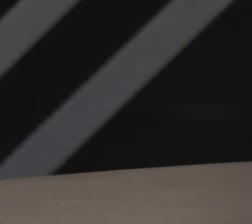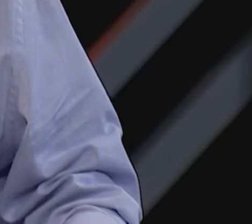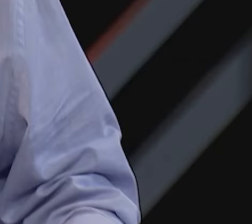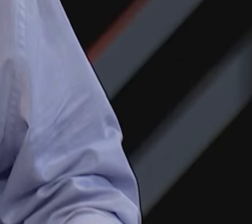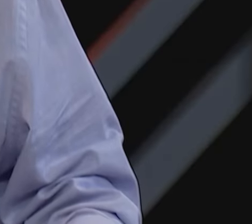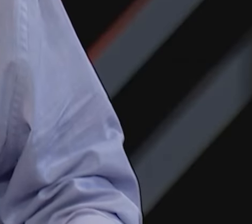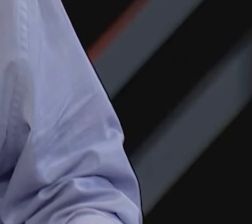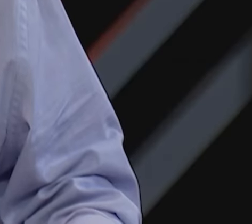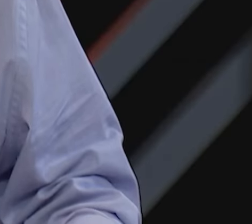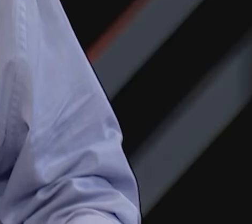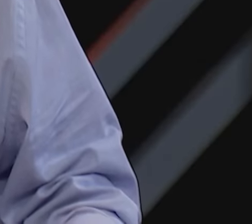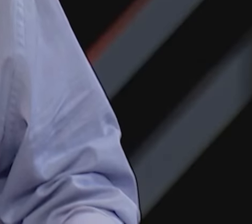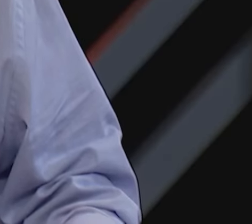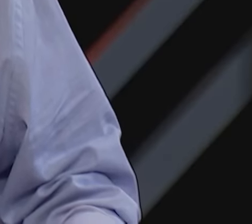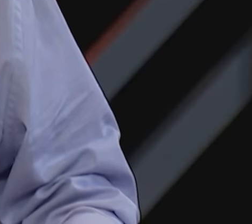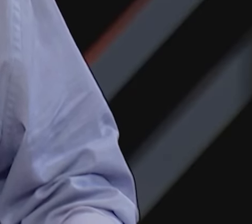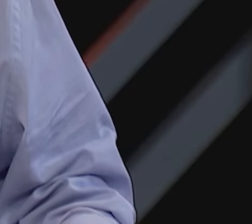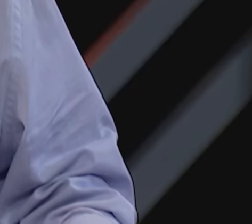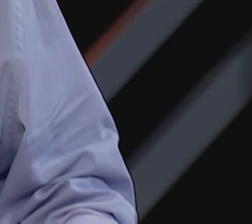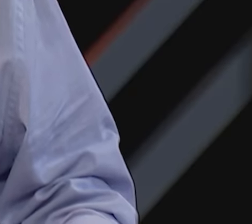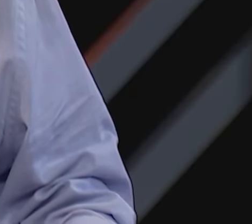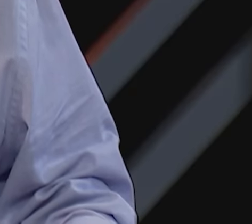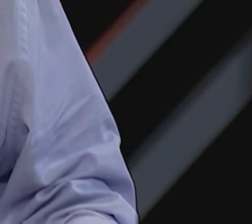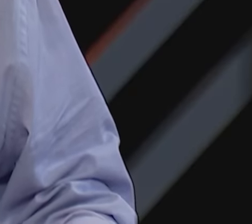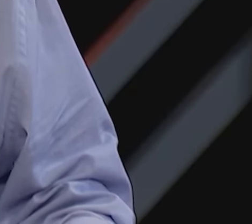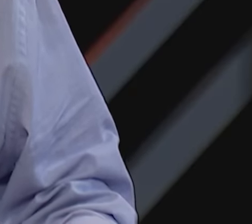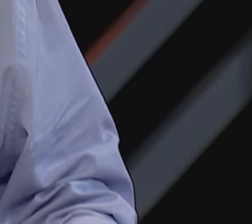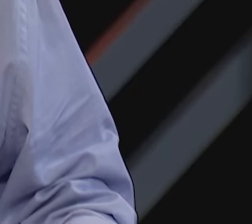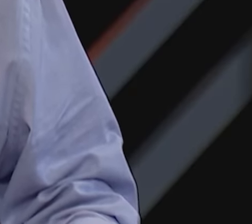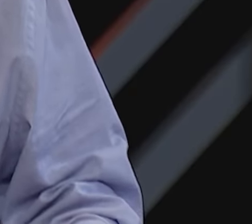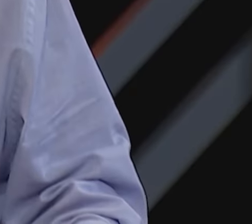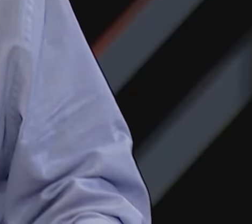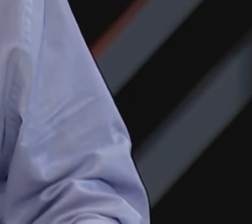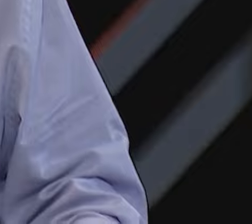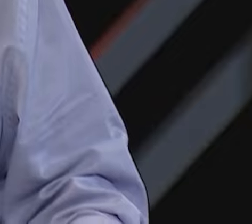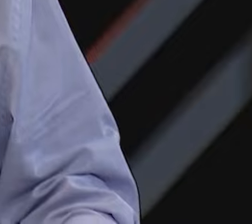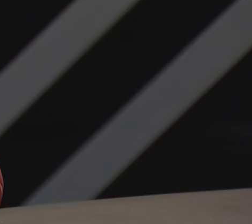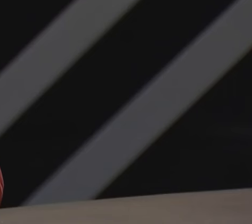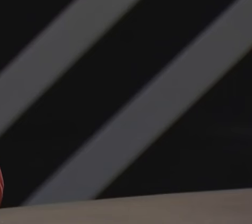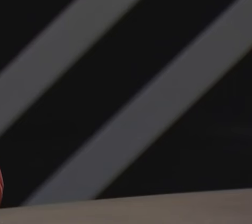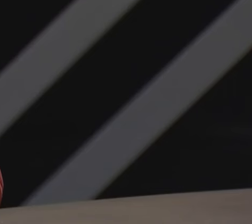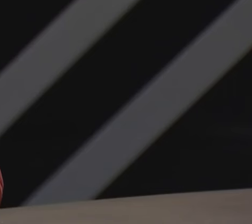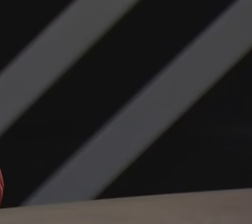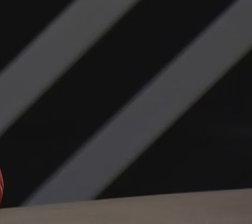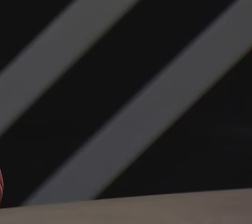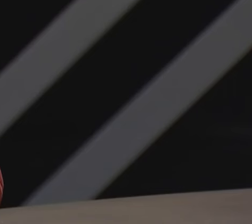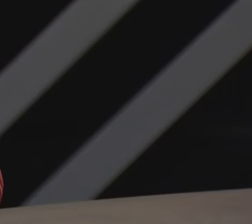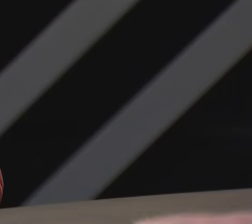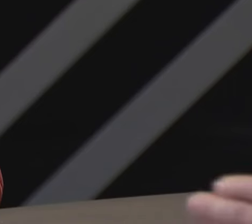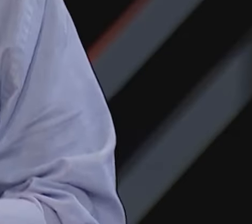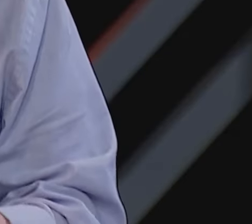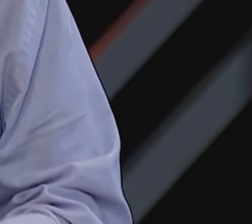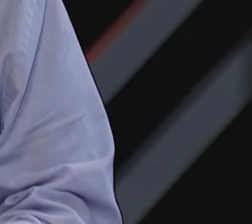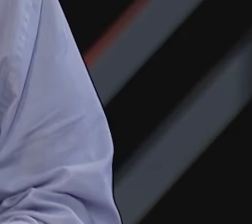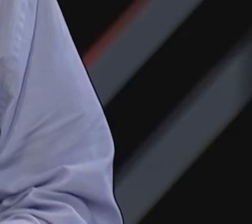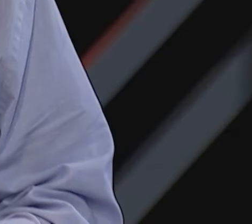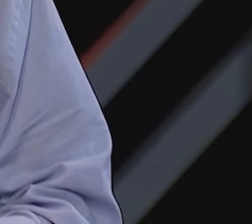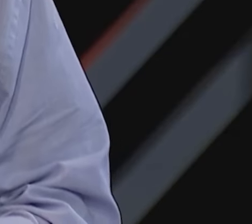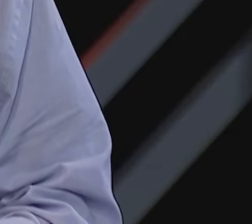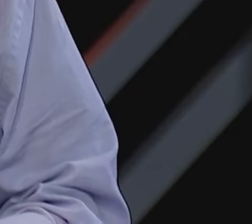salgadinho. Karine, você tem 3 filhos e já é avó, com essa carinha de menina, né? Com que idade